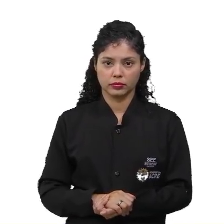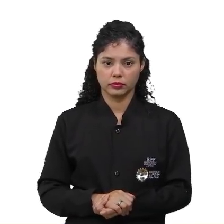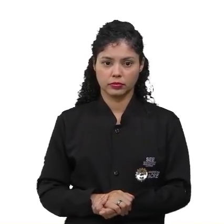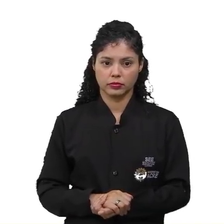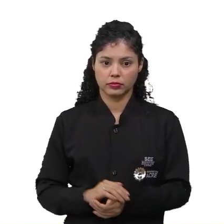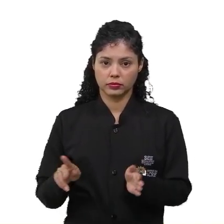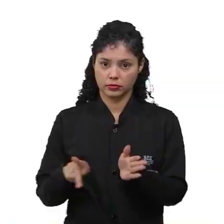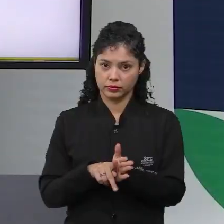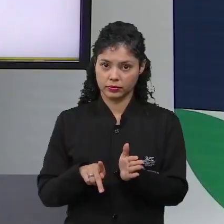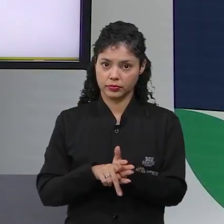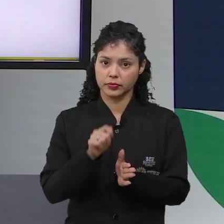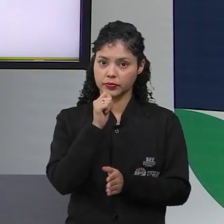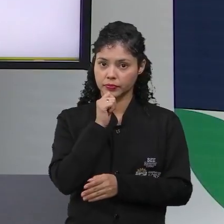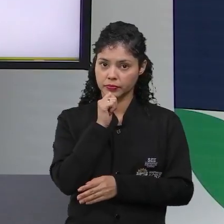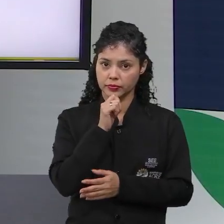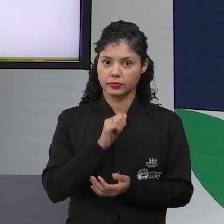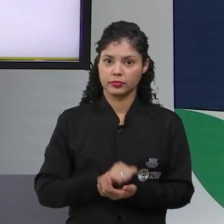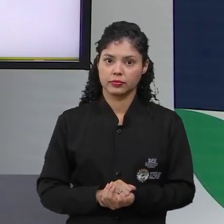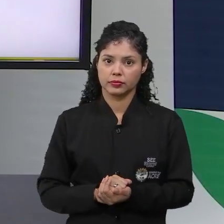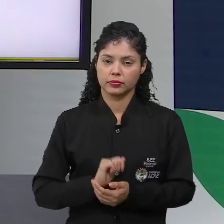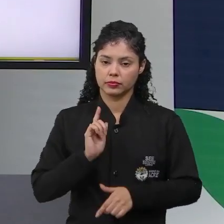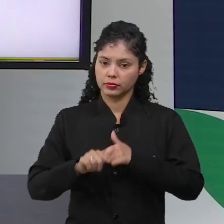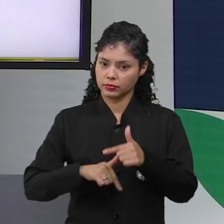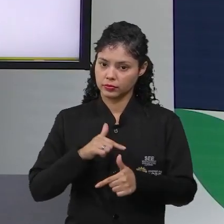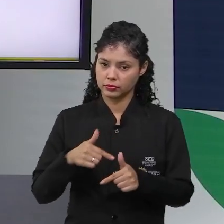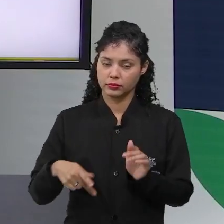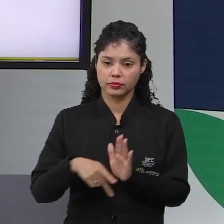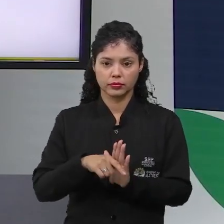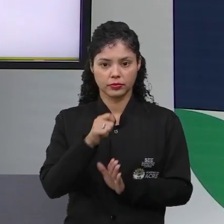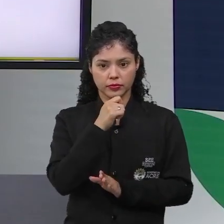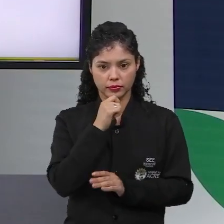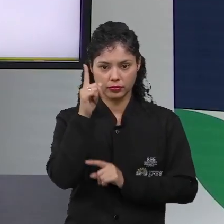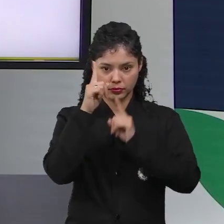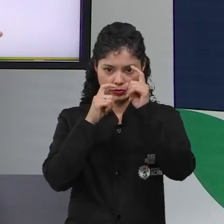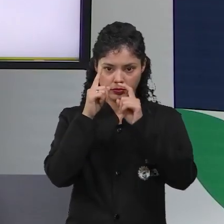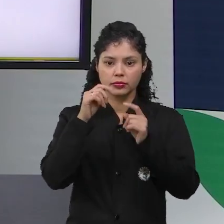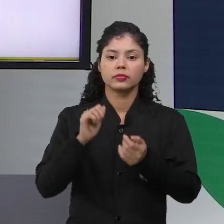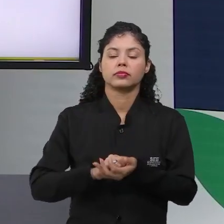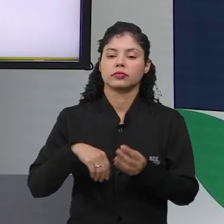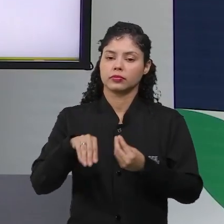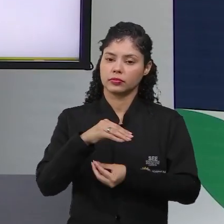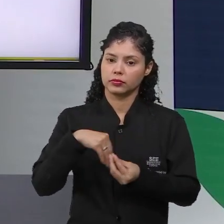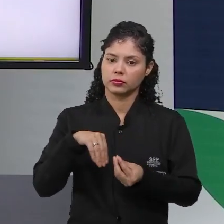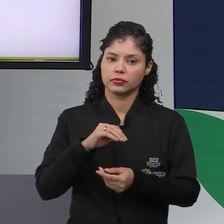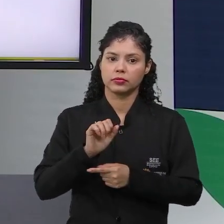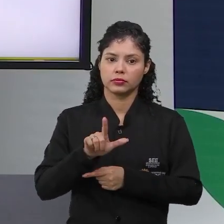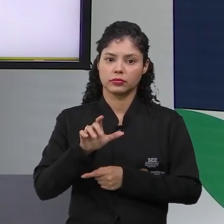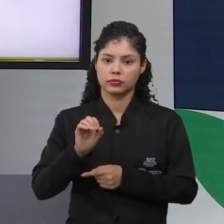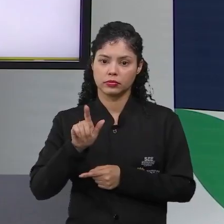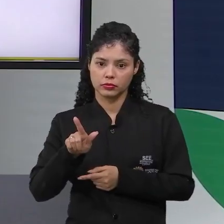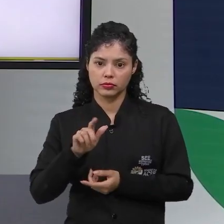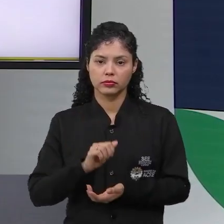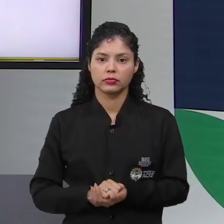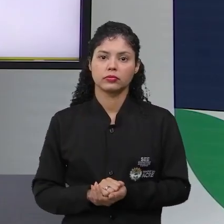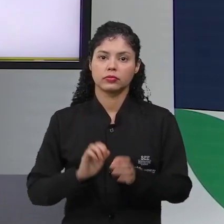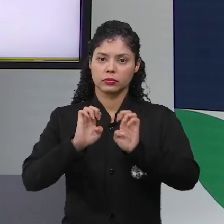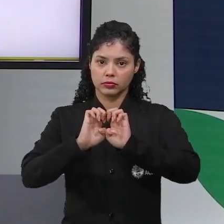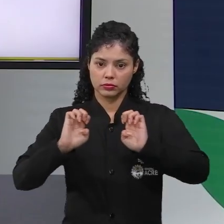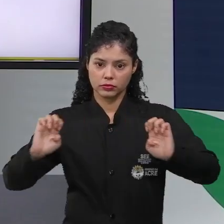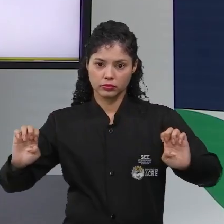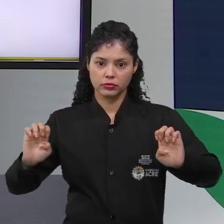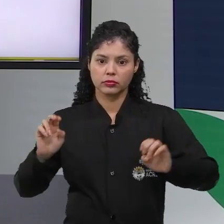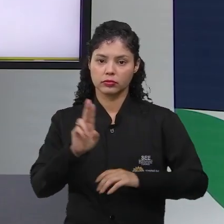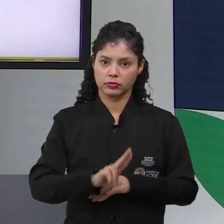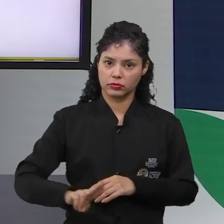Essas propriedades, quando você está trabalhando com expressões que envolvem logaritmos ou equações, elas